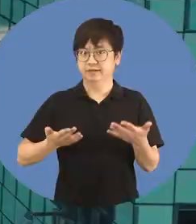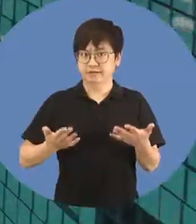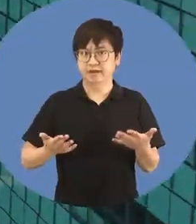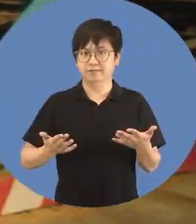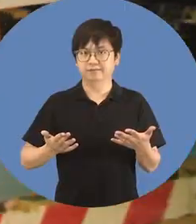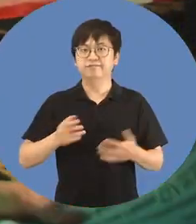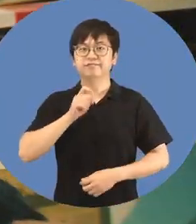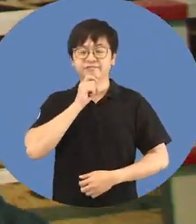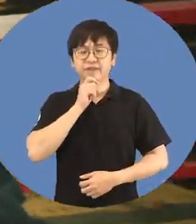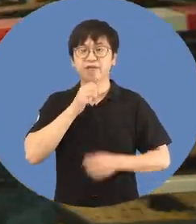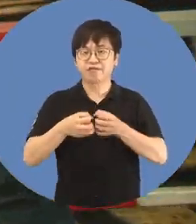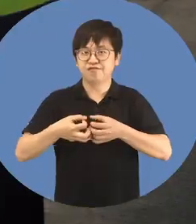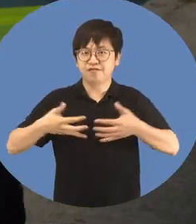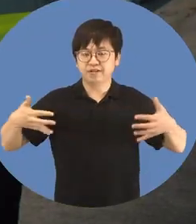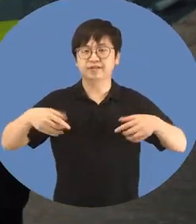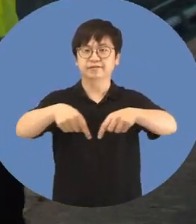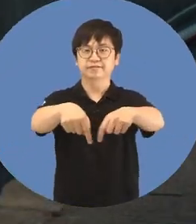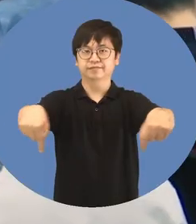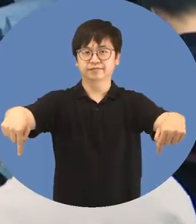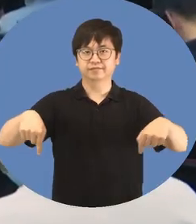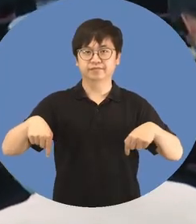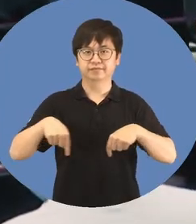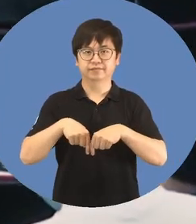Temos agora o espaço para desenvolver